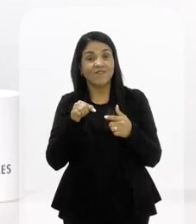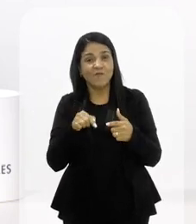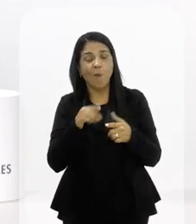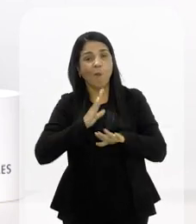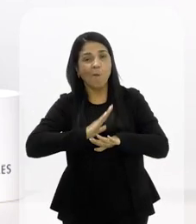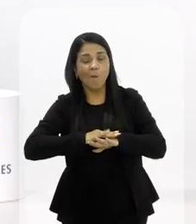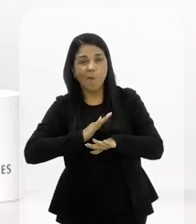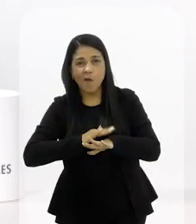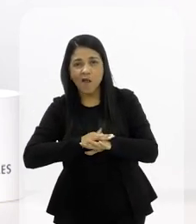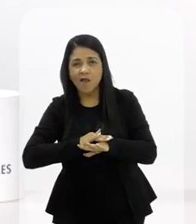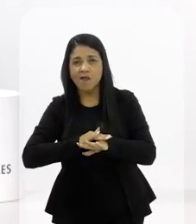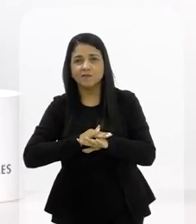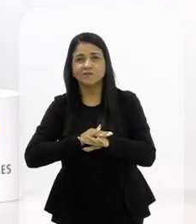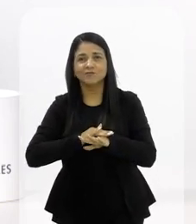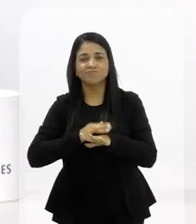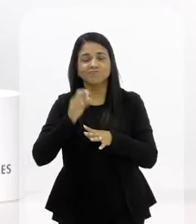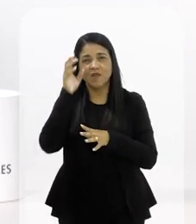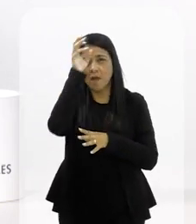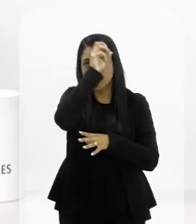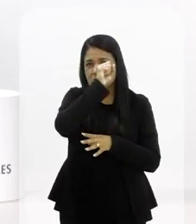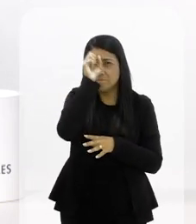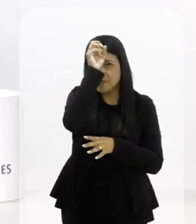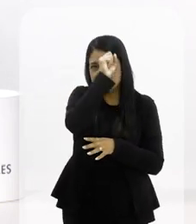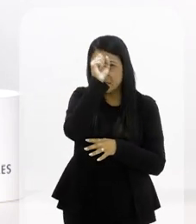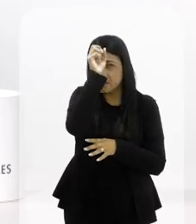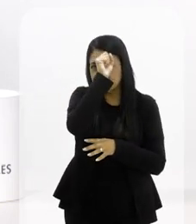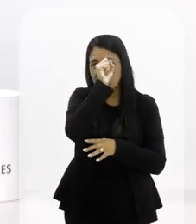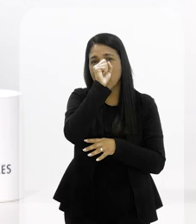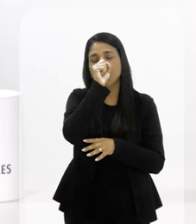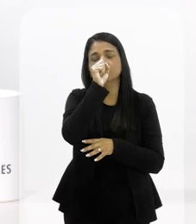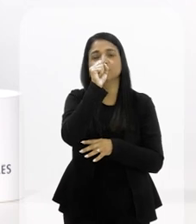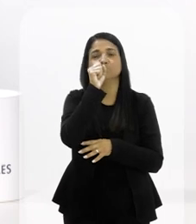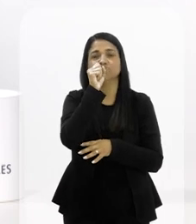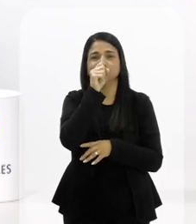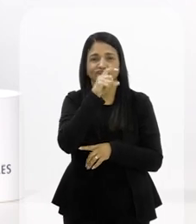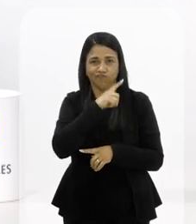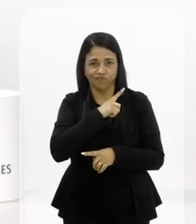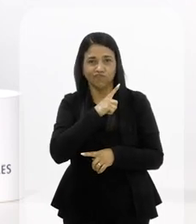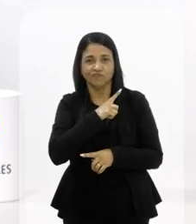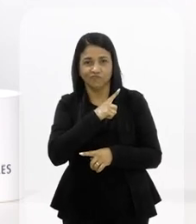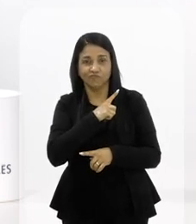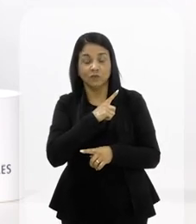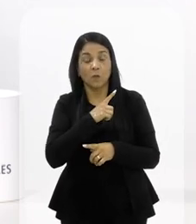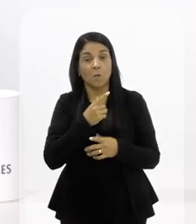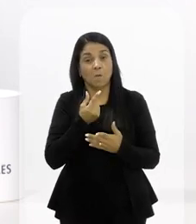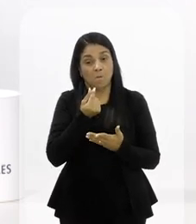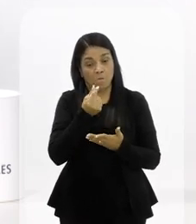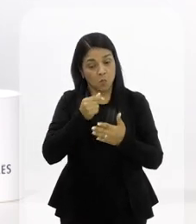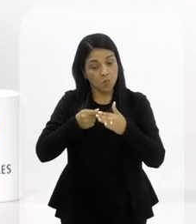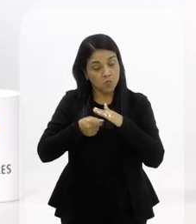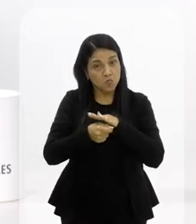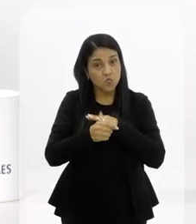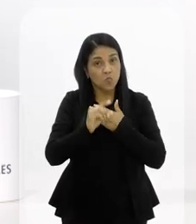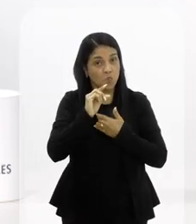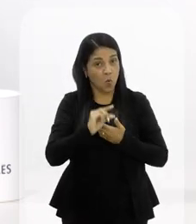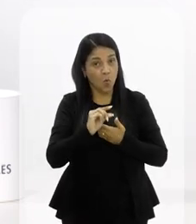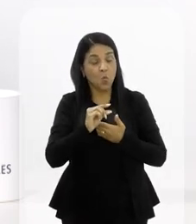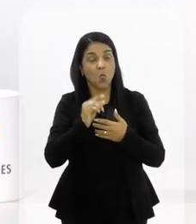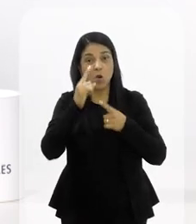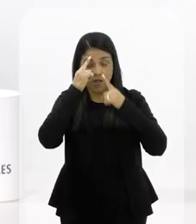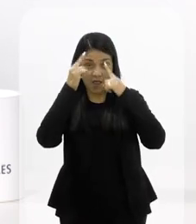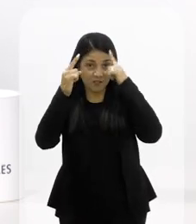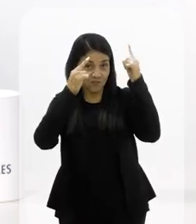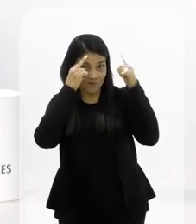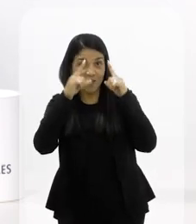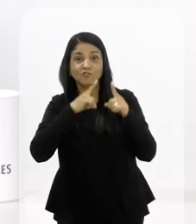momento de assim grande aprendizado Sem dúvida eh menos recurso Muita criatividade né